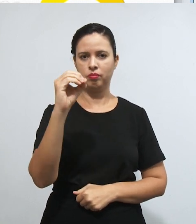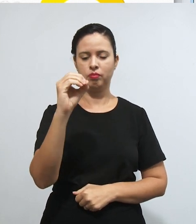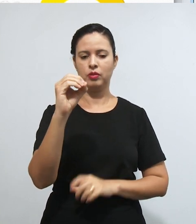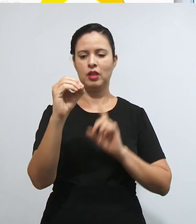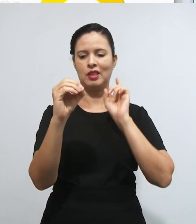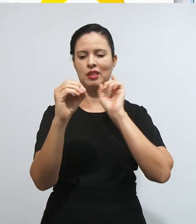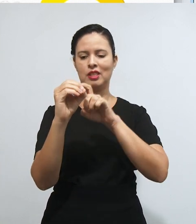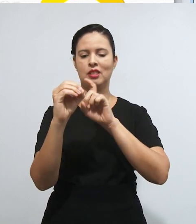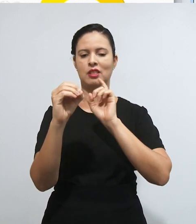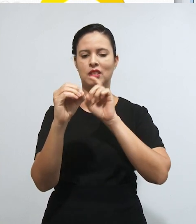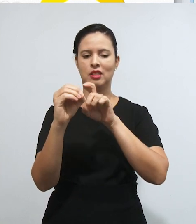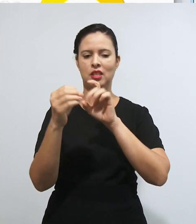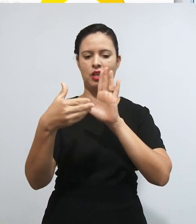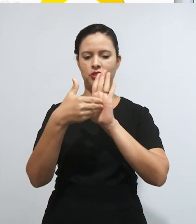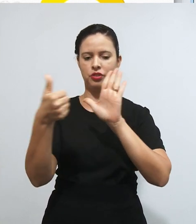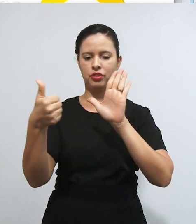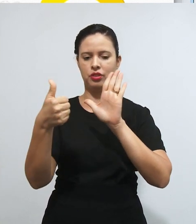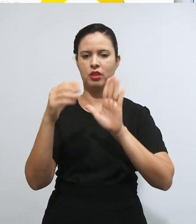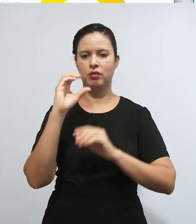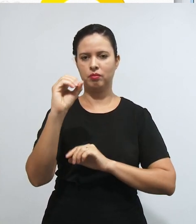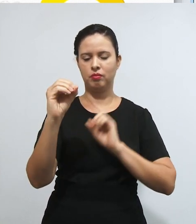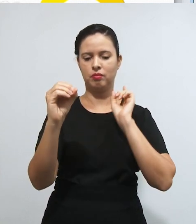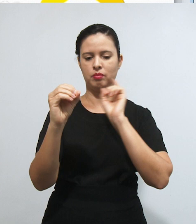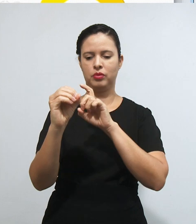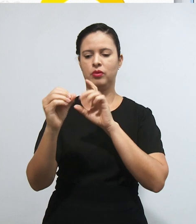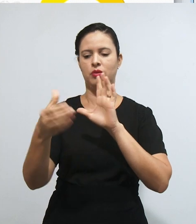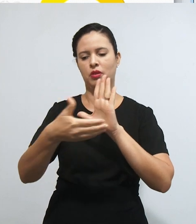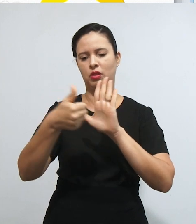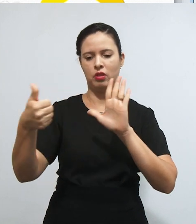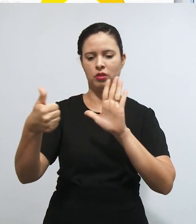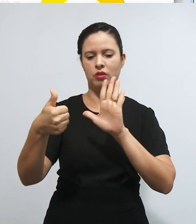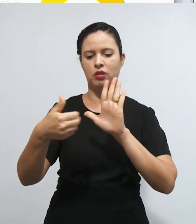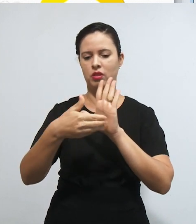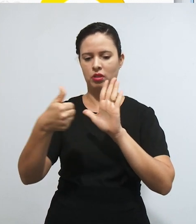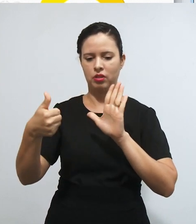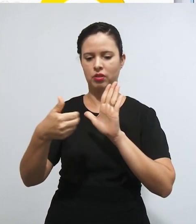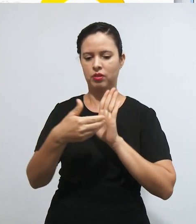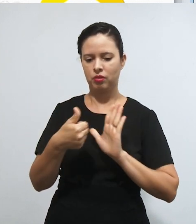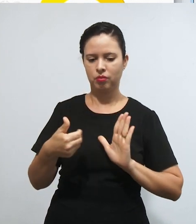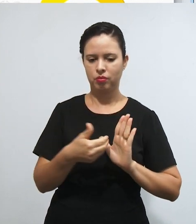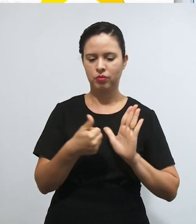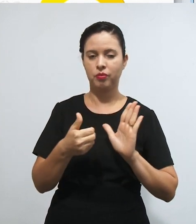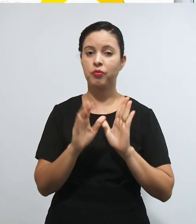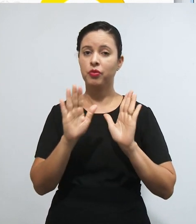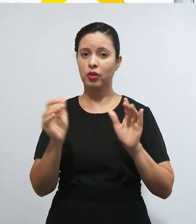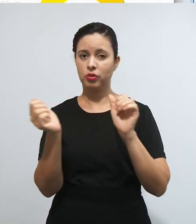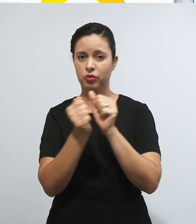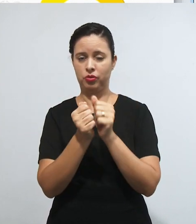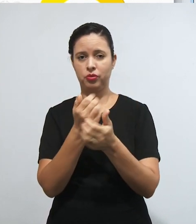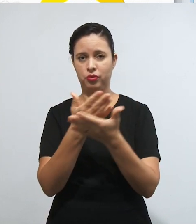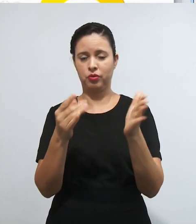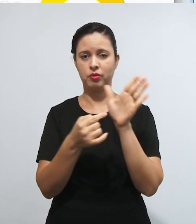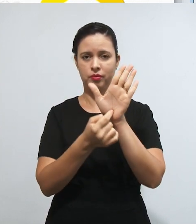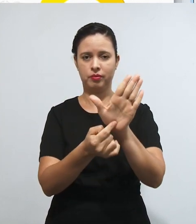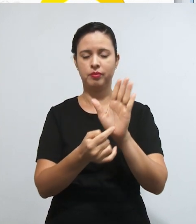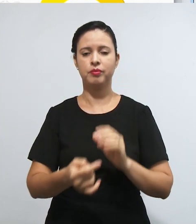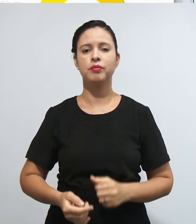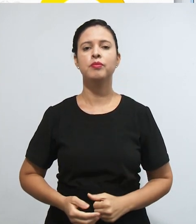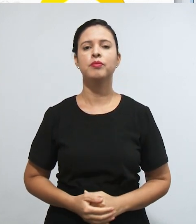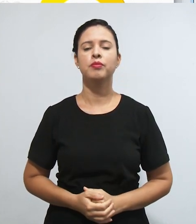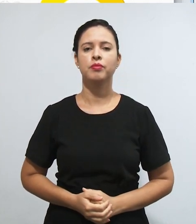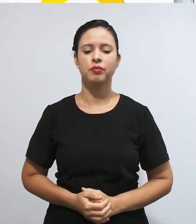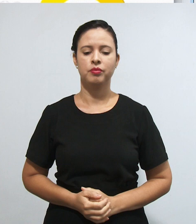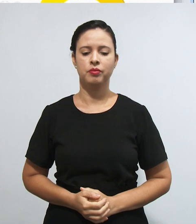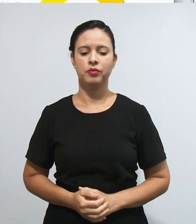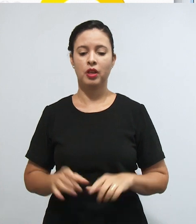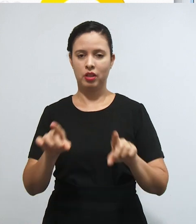e estou deletando aqui as animações, ó. Deletando, só para fazer junto com vocês aqui. Até o da fonte aqui,